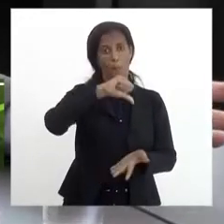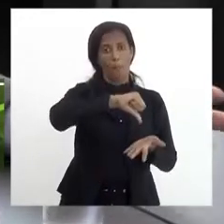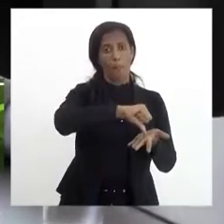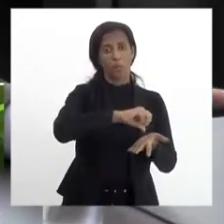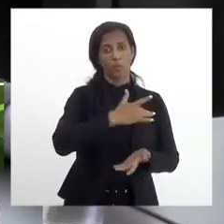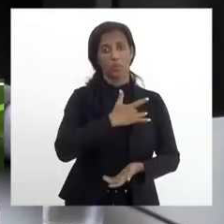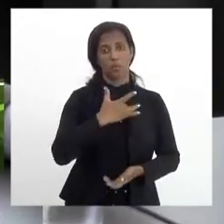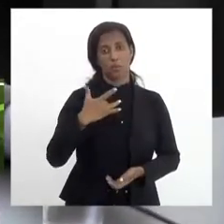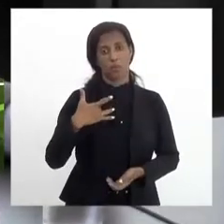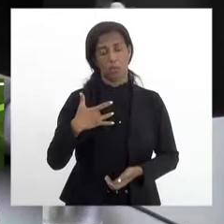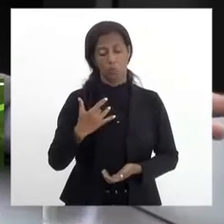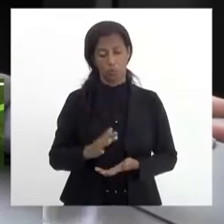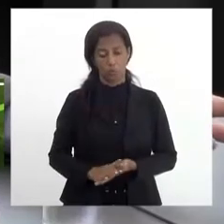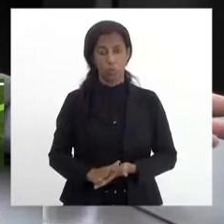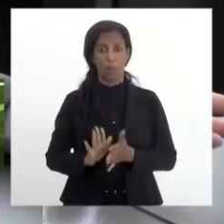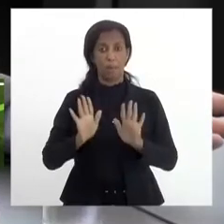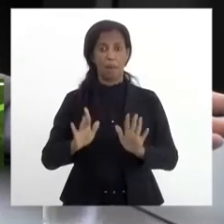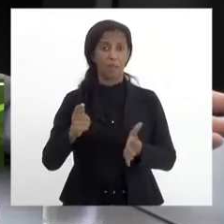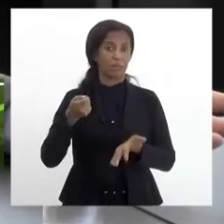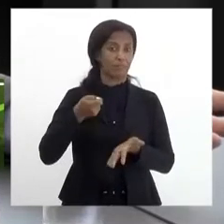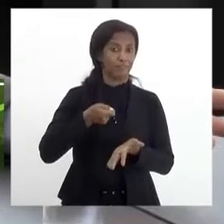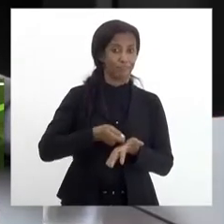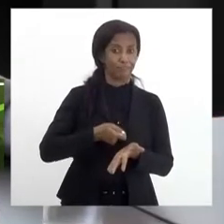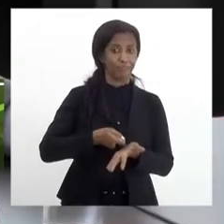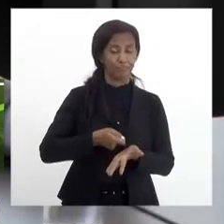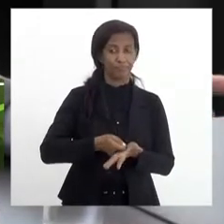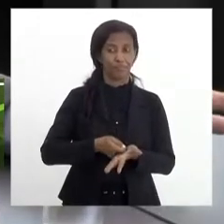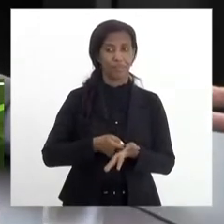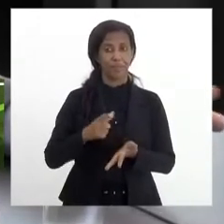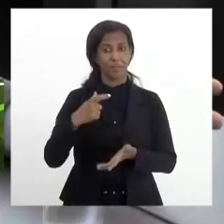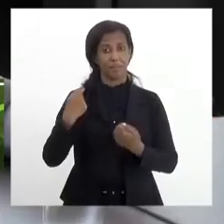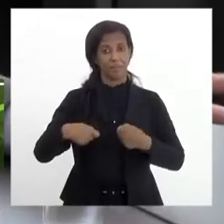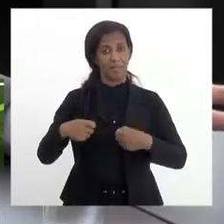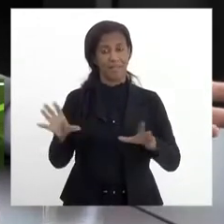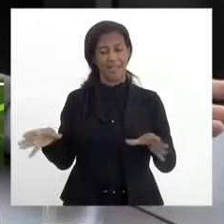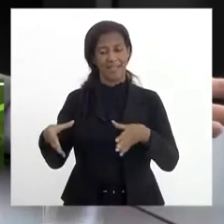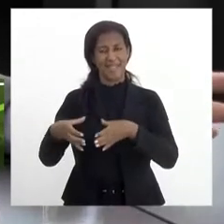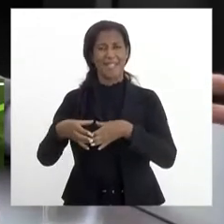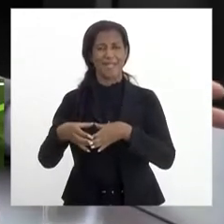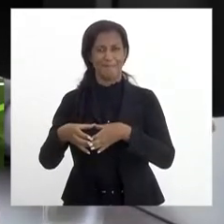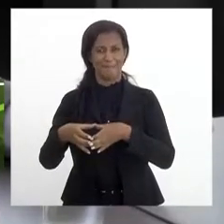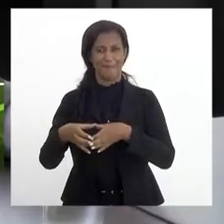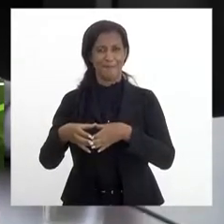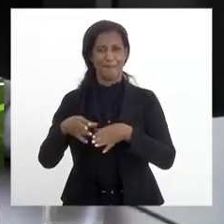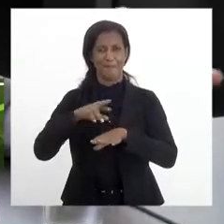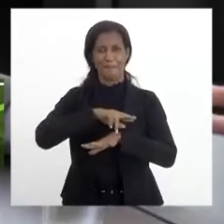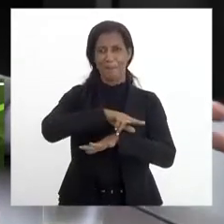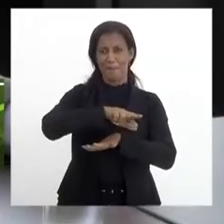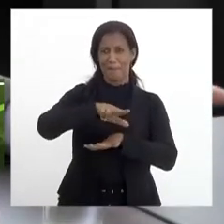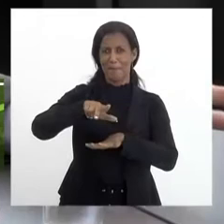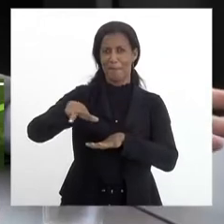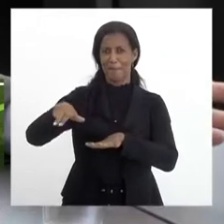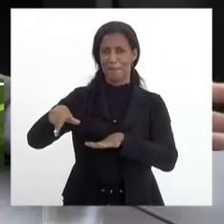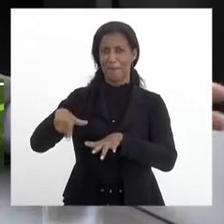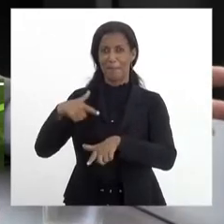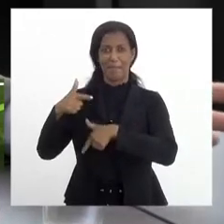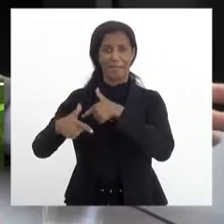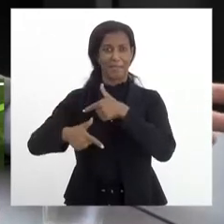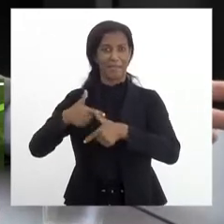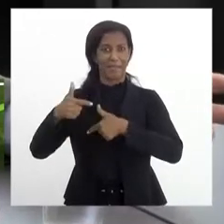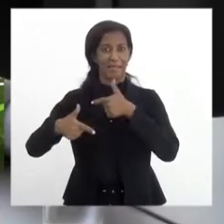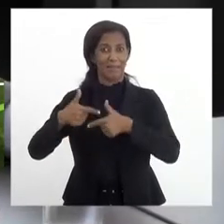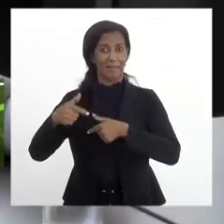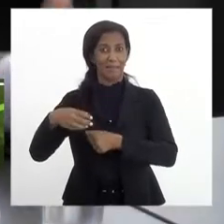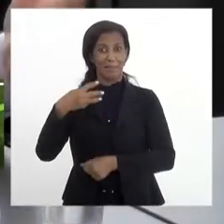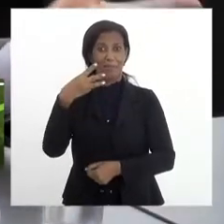evidentemente, exige... Né, uma equipe multidisciplinar multiplicado no mínimo por